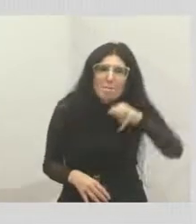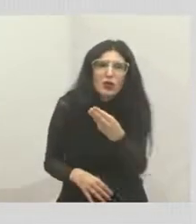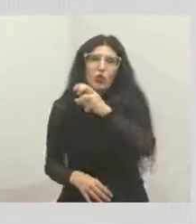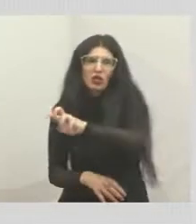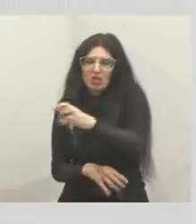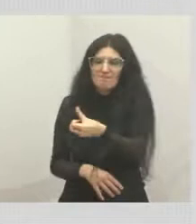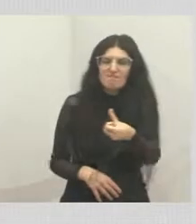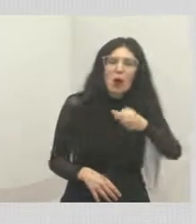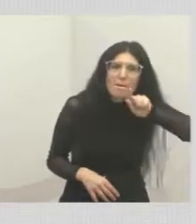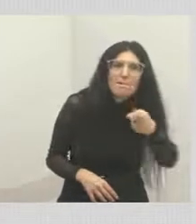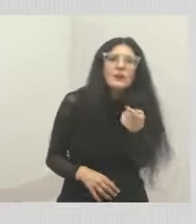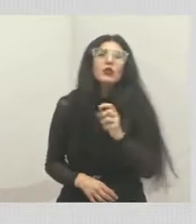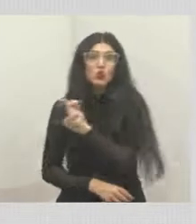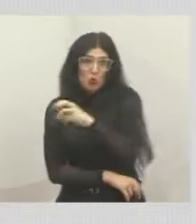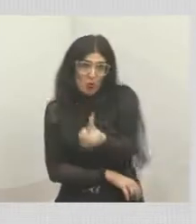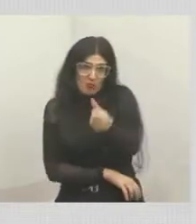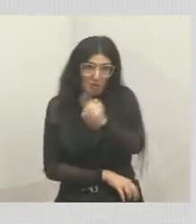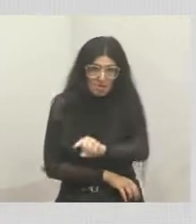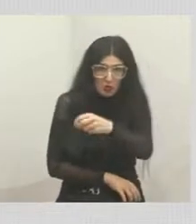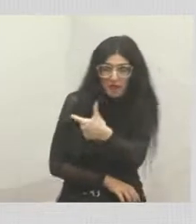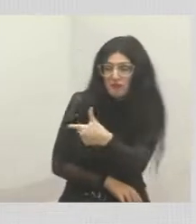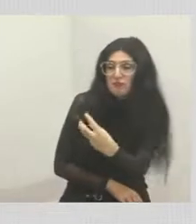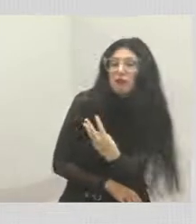22.566.000, chegando ao percentual de